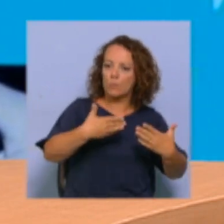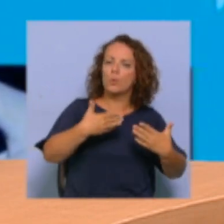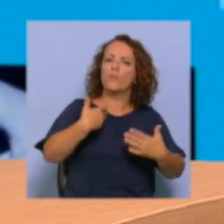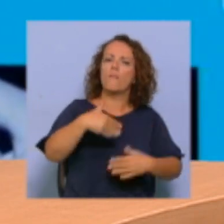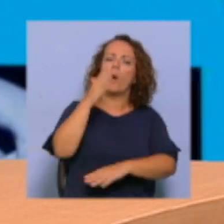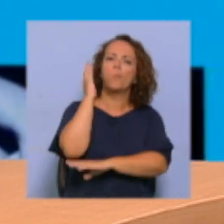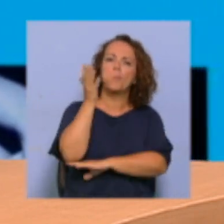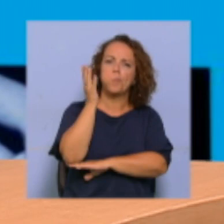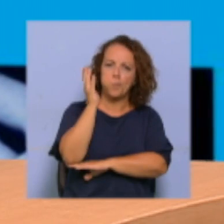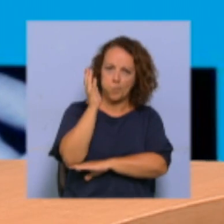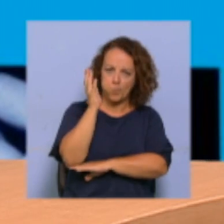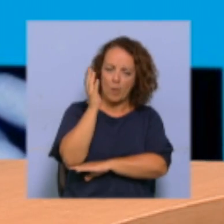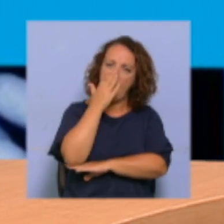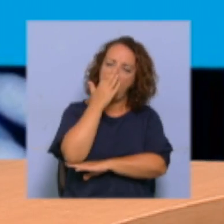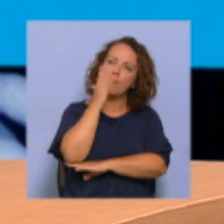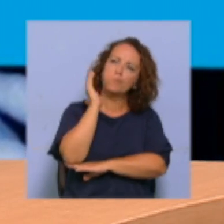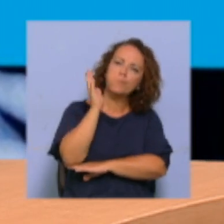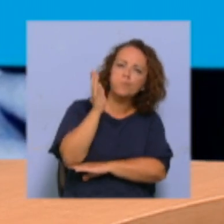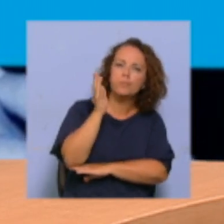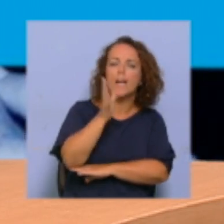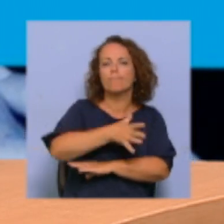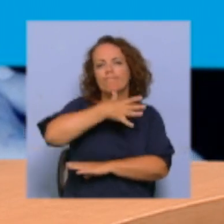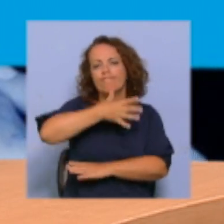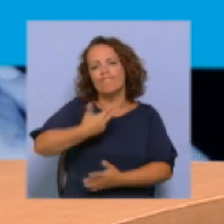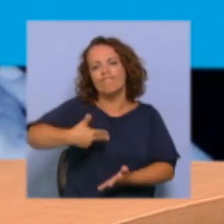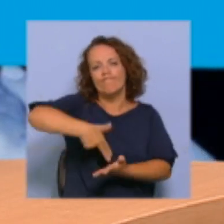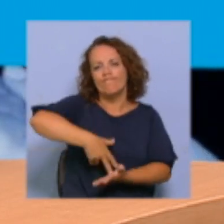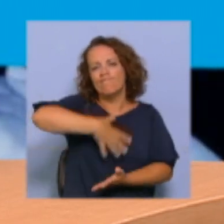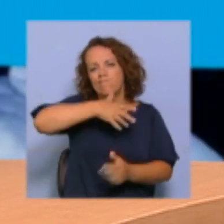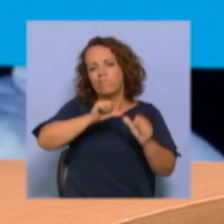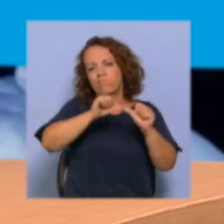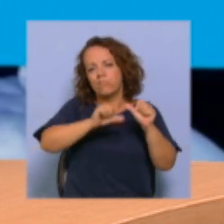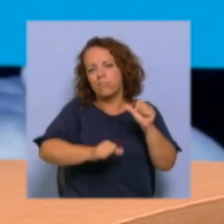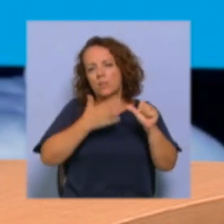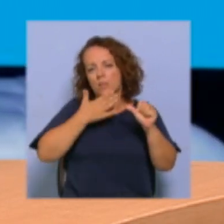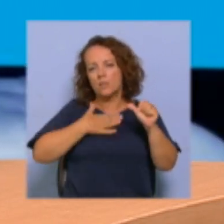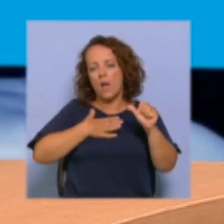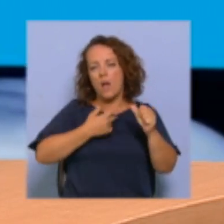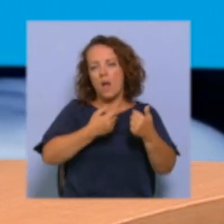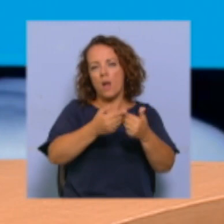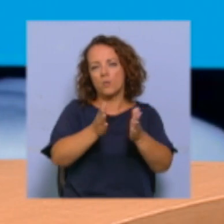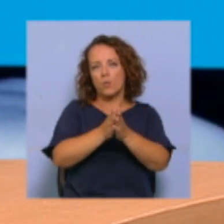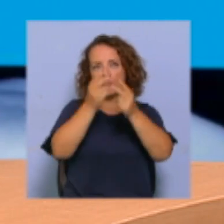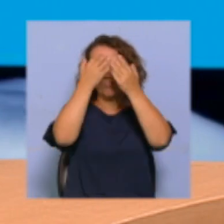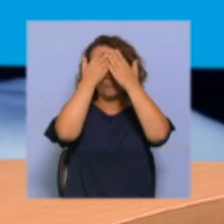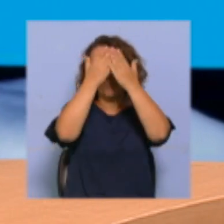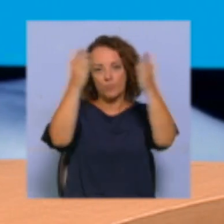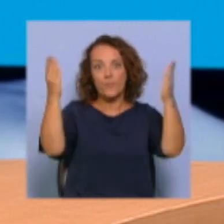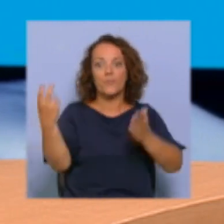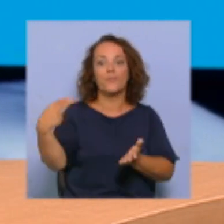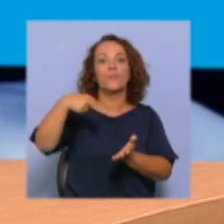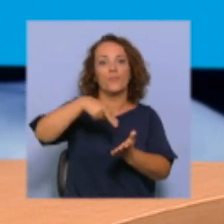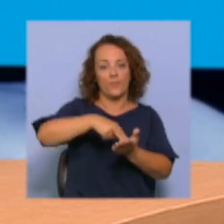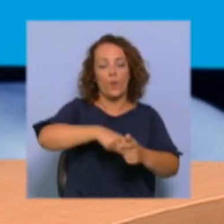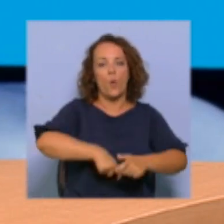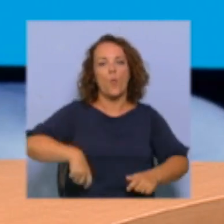de um período de reflexão que nos vai de certeza abrir muito os nossos horizontes. Com o Cardeal Tolentino Mendonça. Com o Cardeal